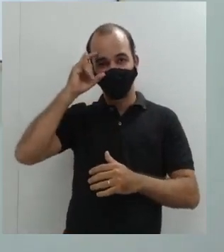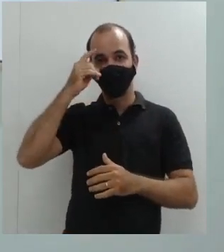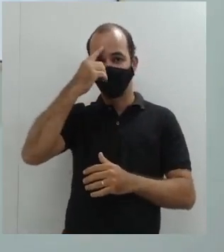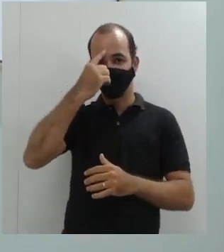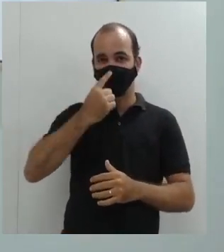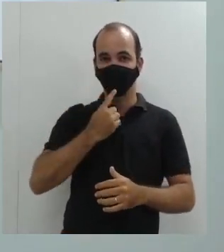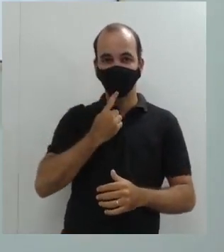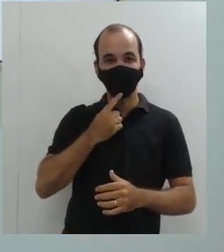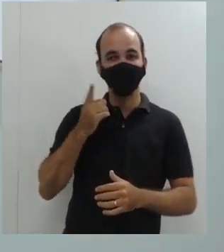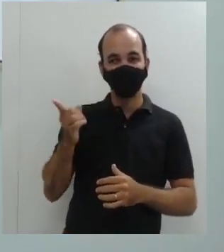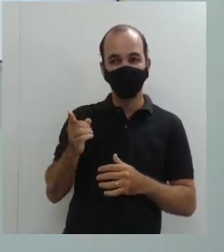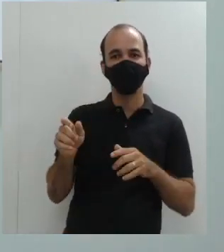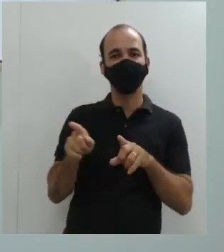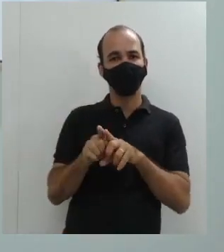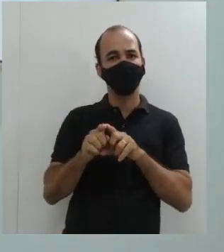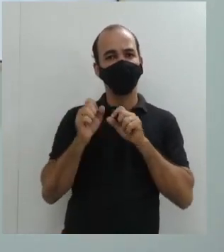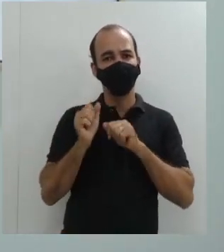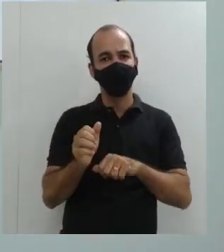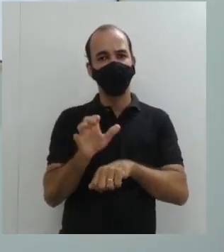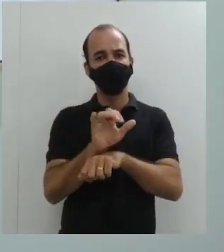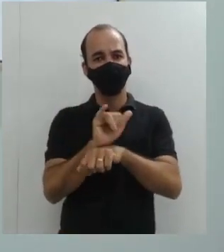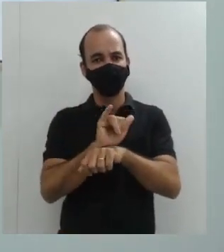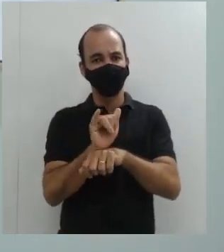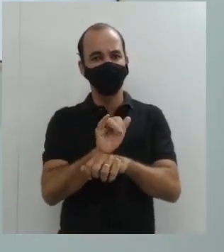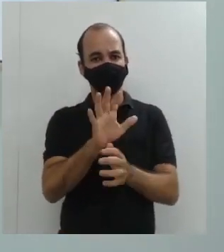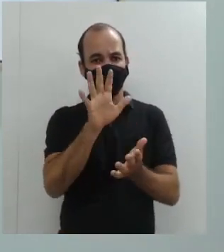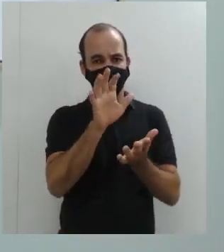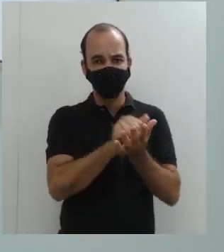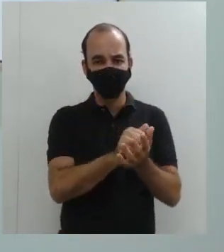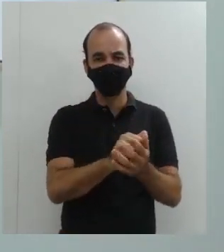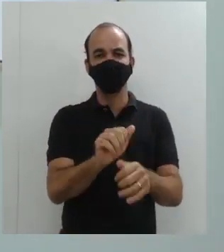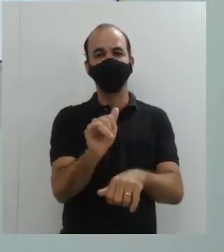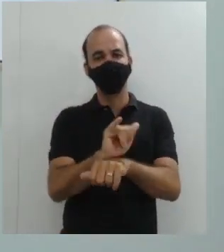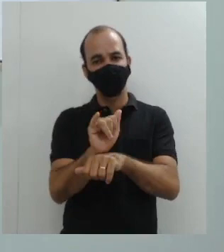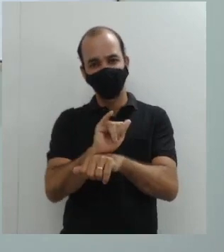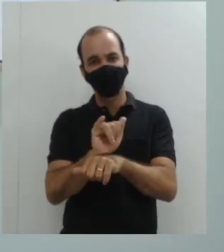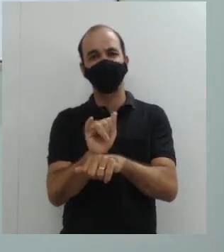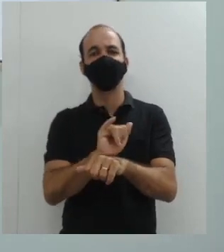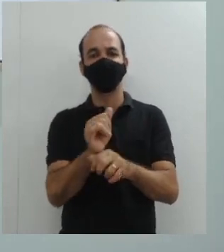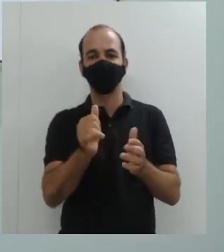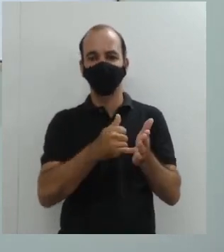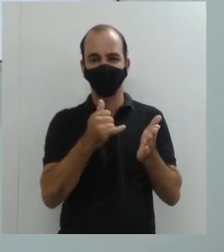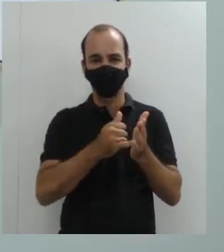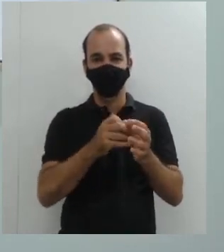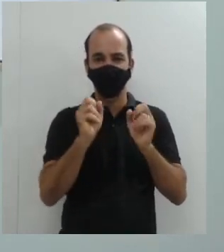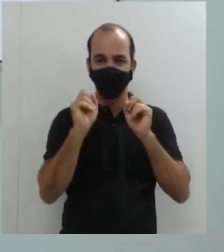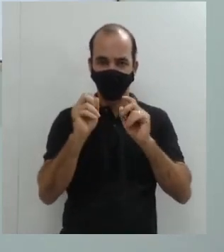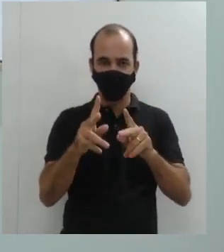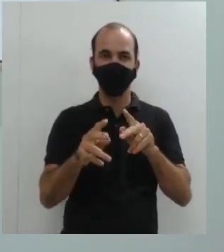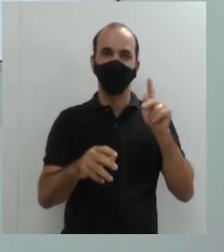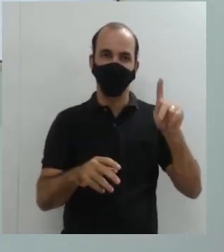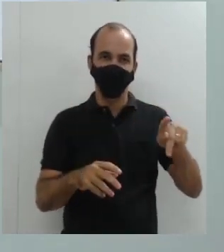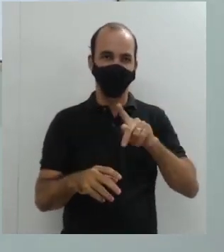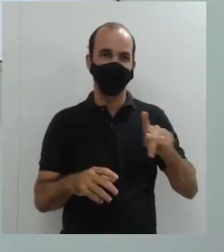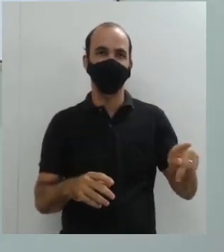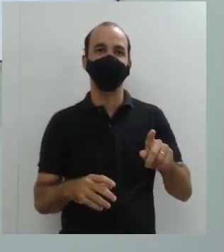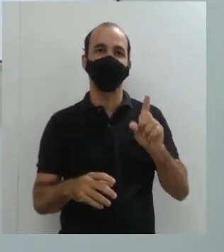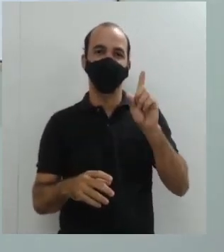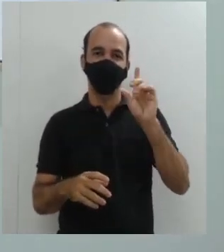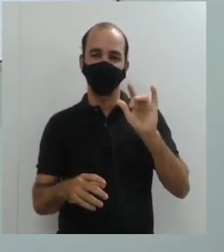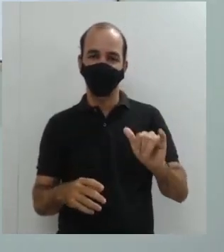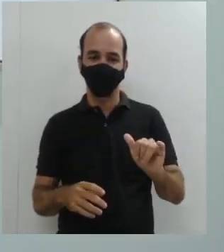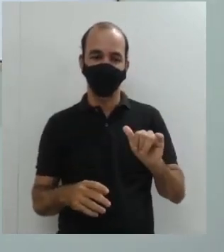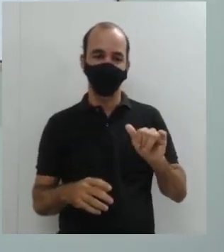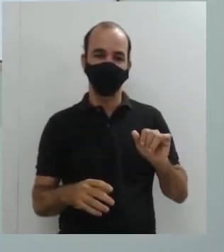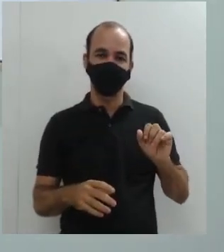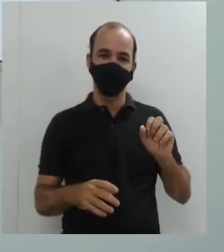lá no YouTube dele, coloca lá nas redes sociais, acompanha, dá moral, galera, porque o trabalho dele aqui no EducaPE está sendo show de bola, tá